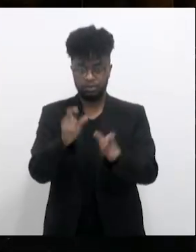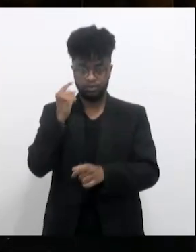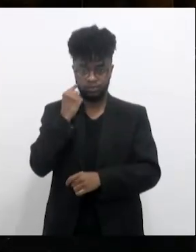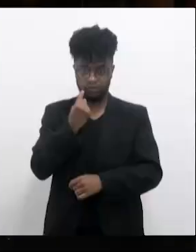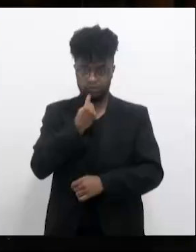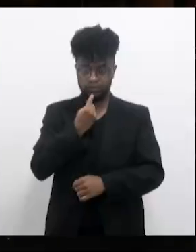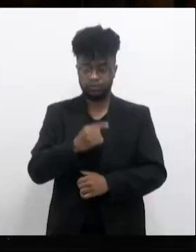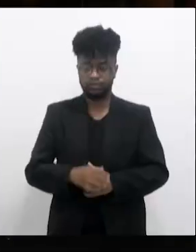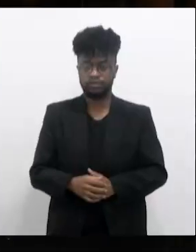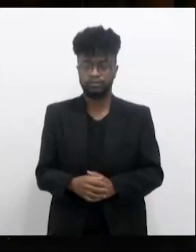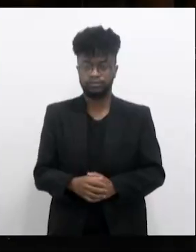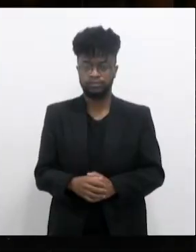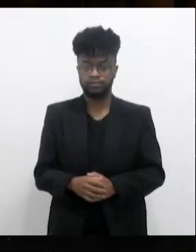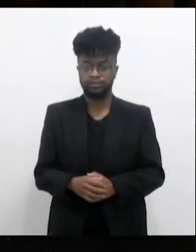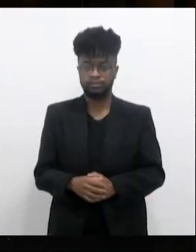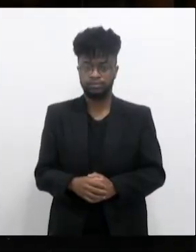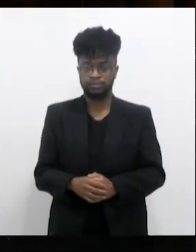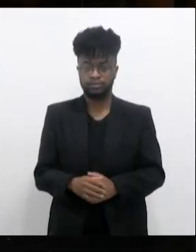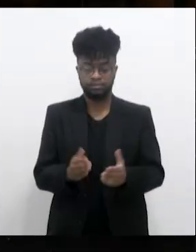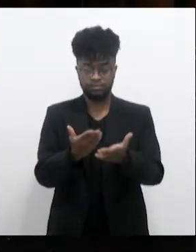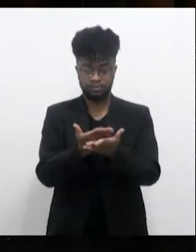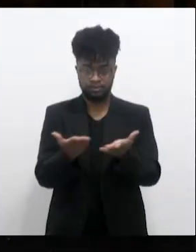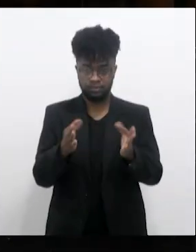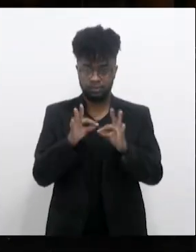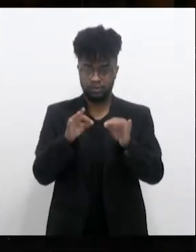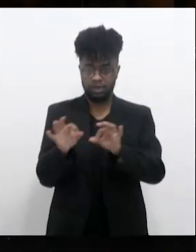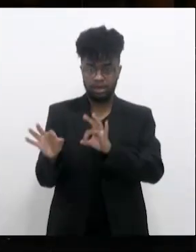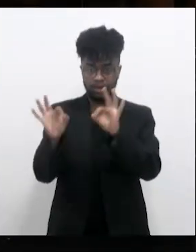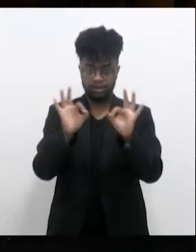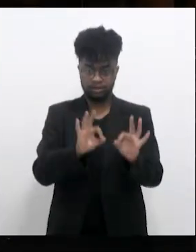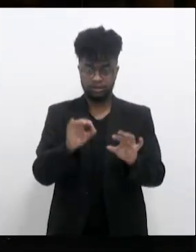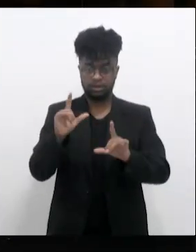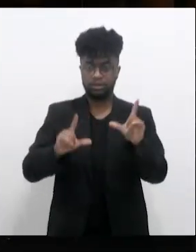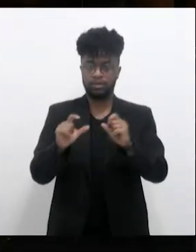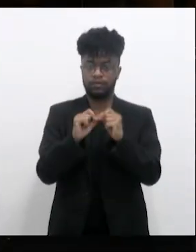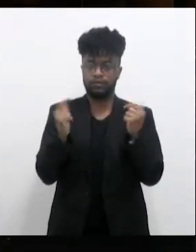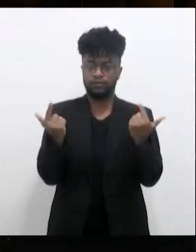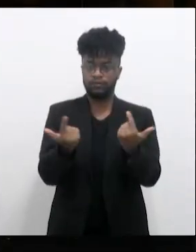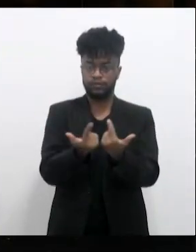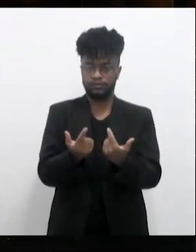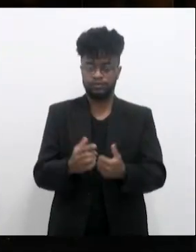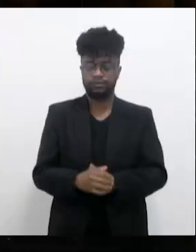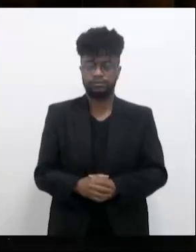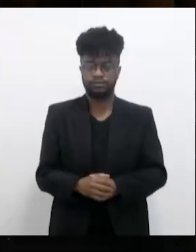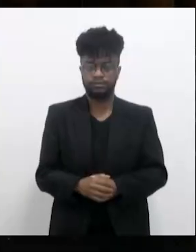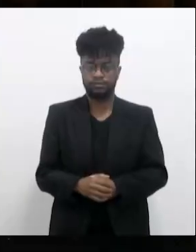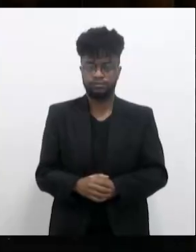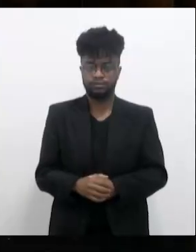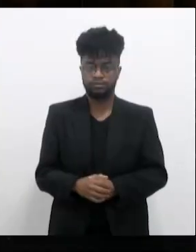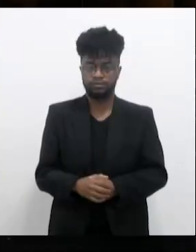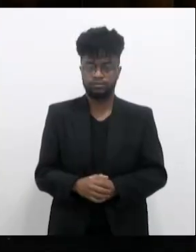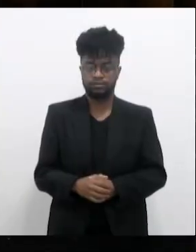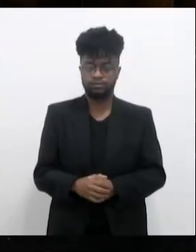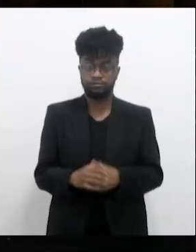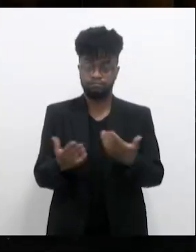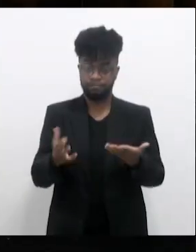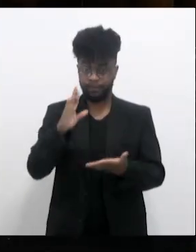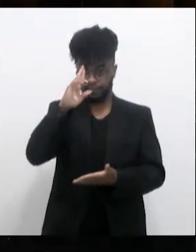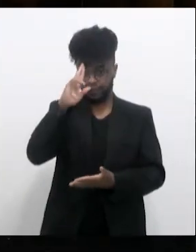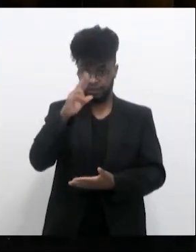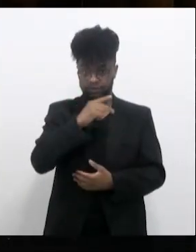deficientes auditivos, senhoras e senhores telespectadores da TV Alerj. Senhor